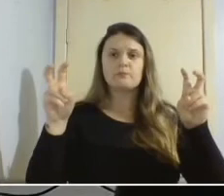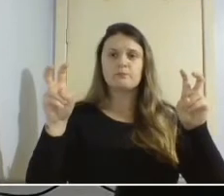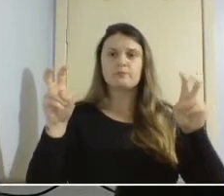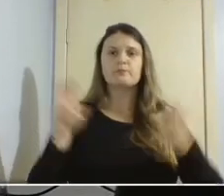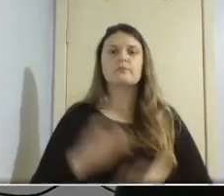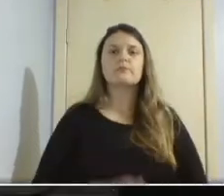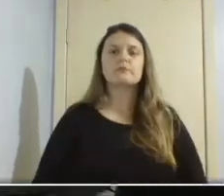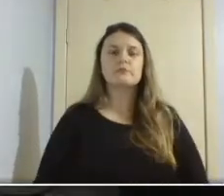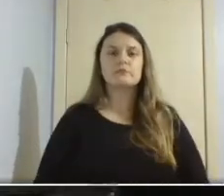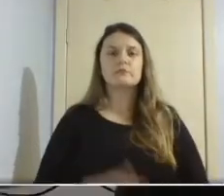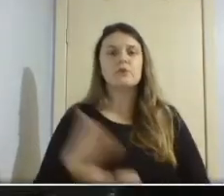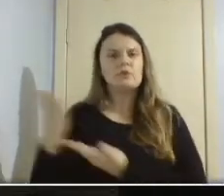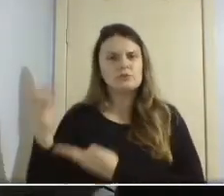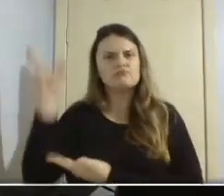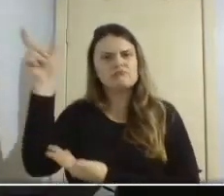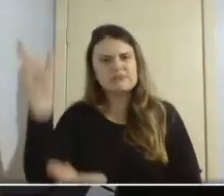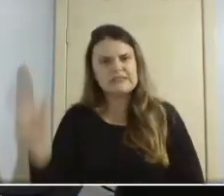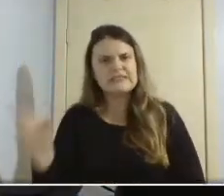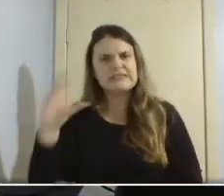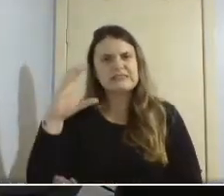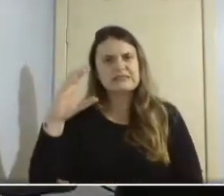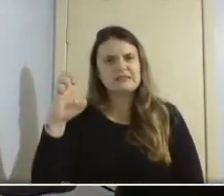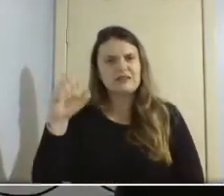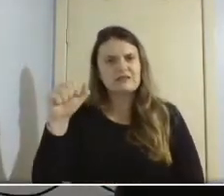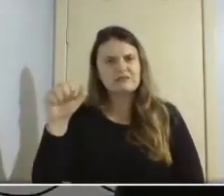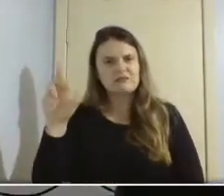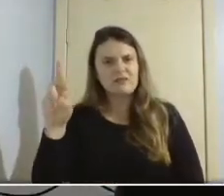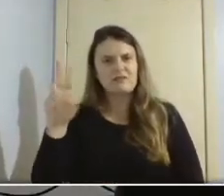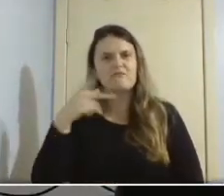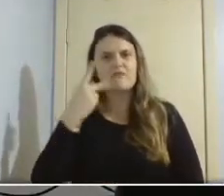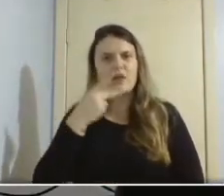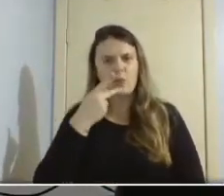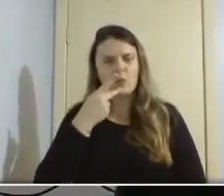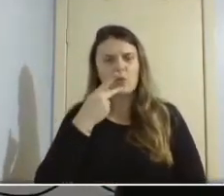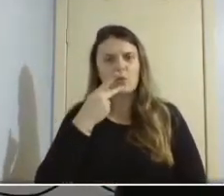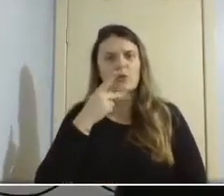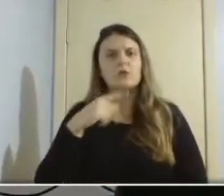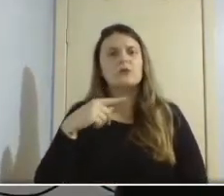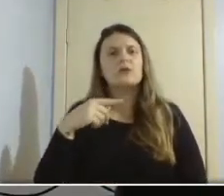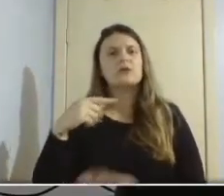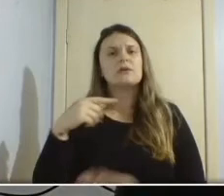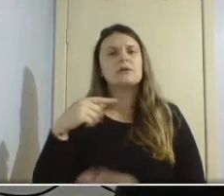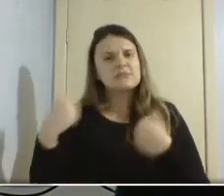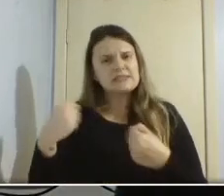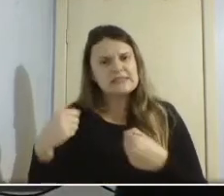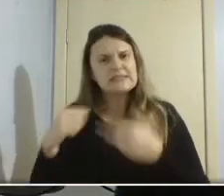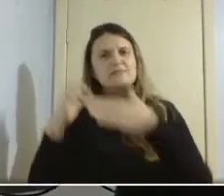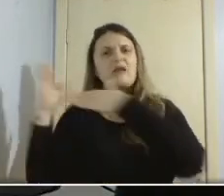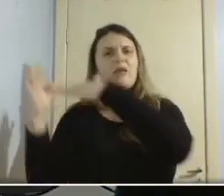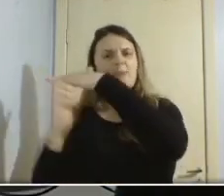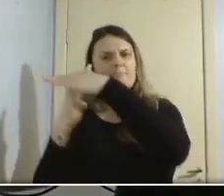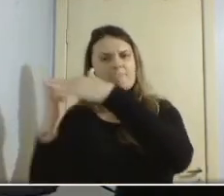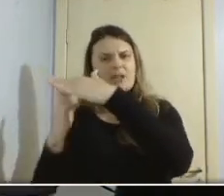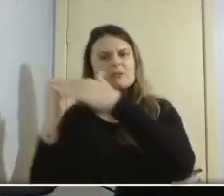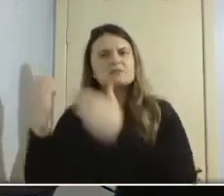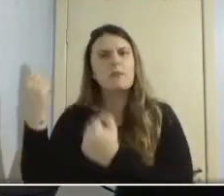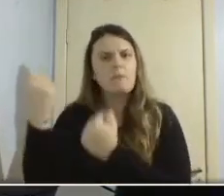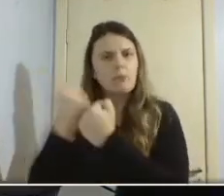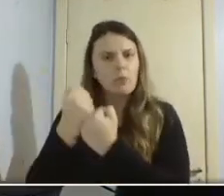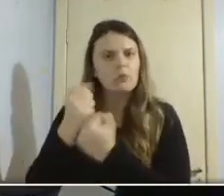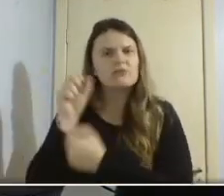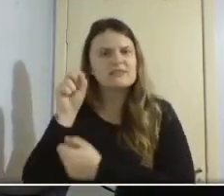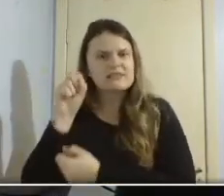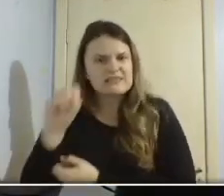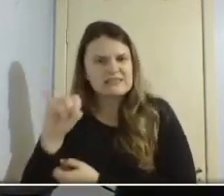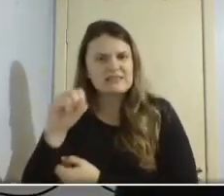de que nós temos investidores, pessoas que realmente têm interesse da aprovação de um